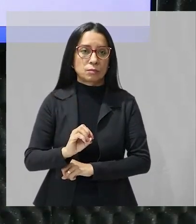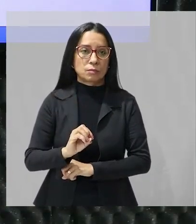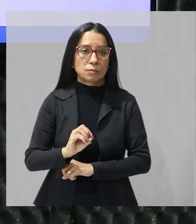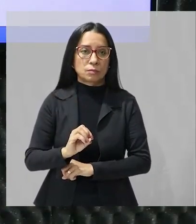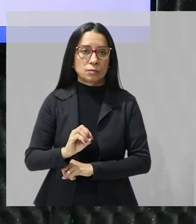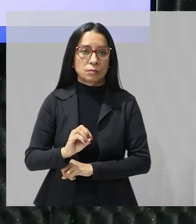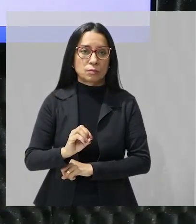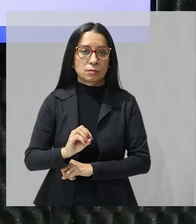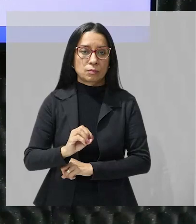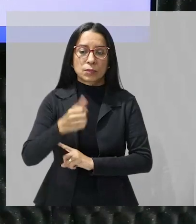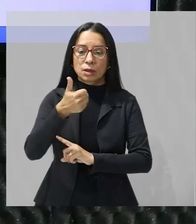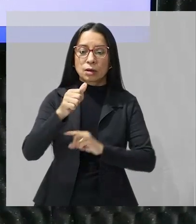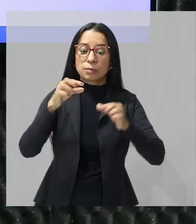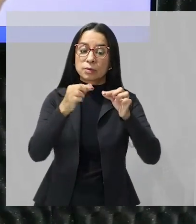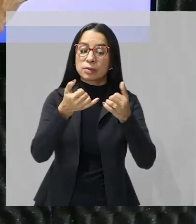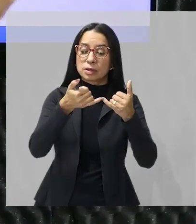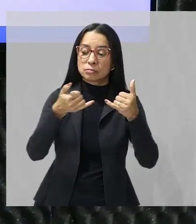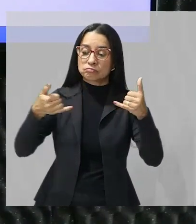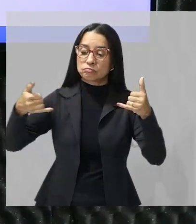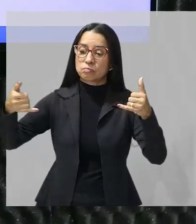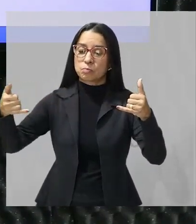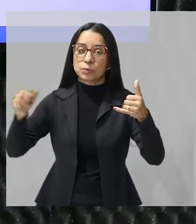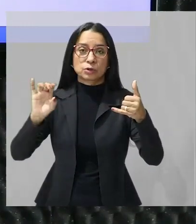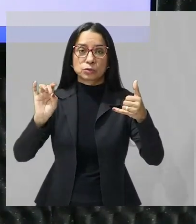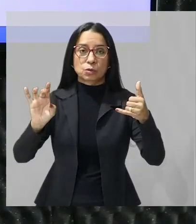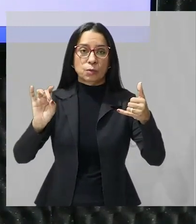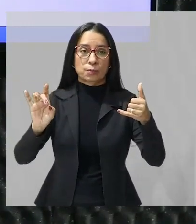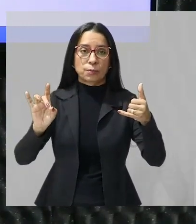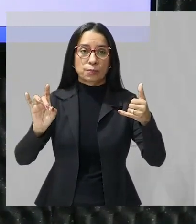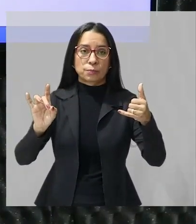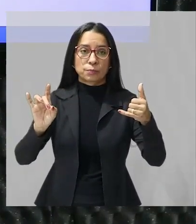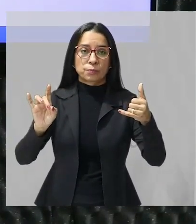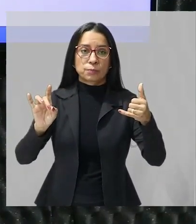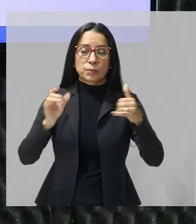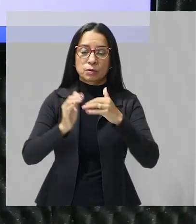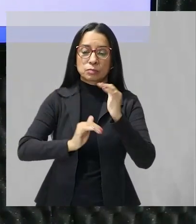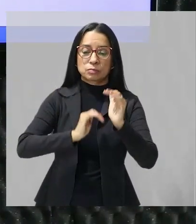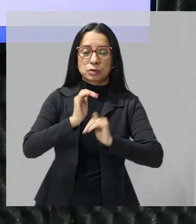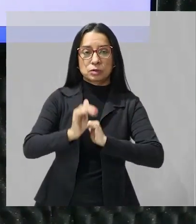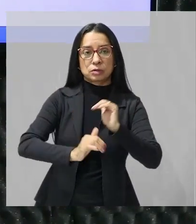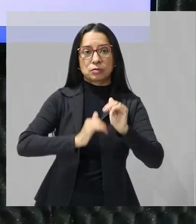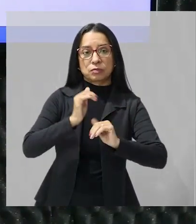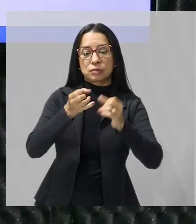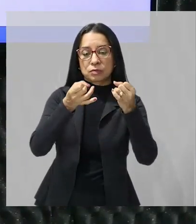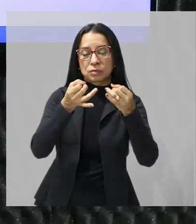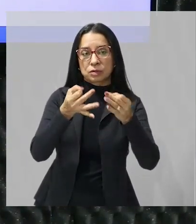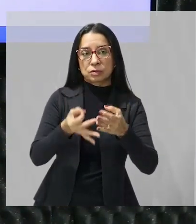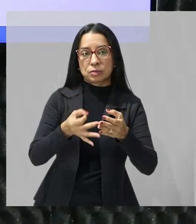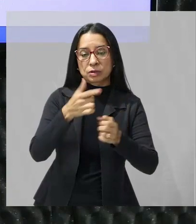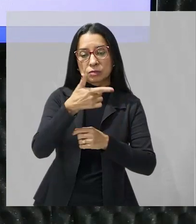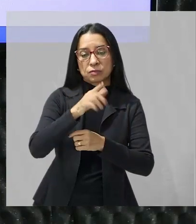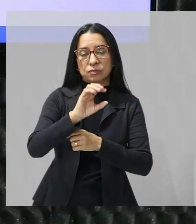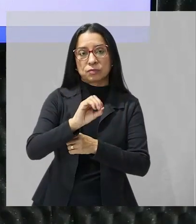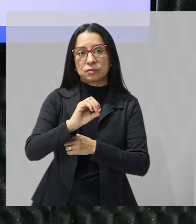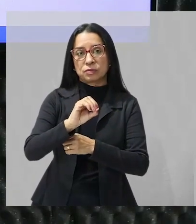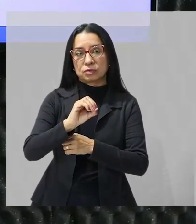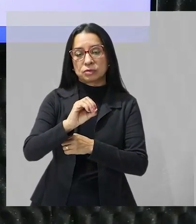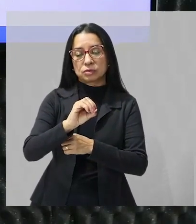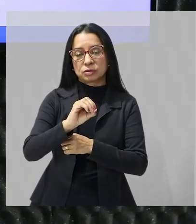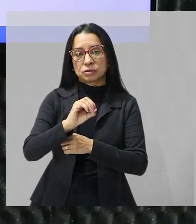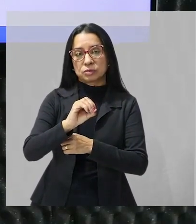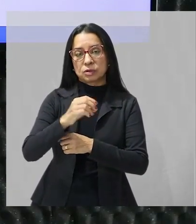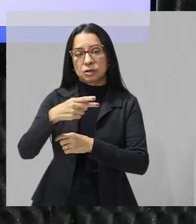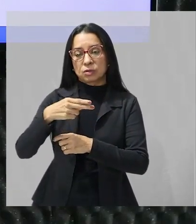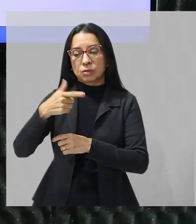acompanha só a primeira linha comigo, tá? Estou desenvolvendo aqui, ó, esse 20 ao quadrado, ficou